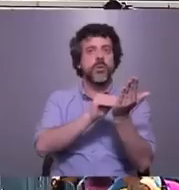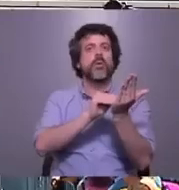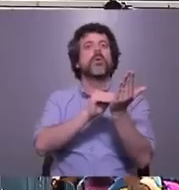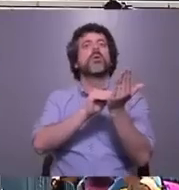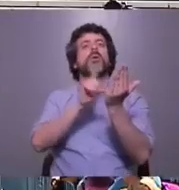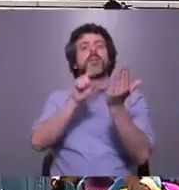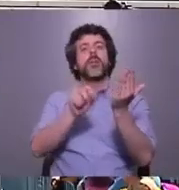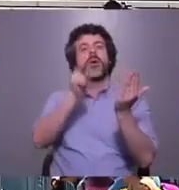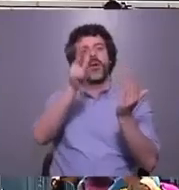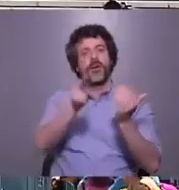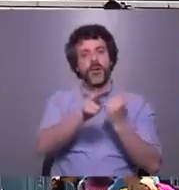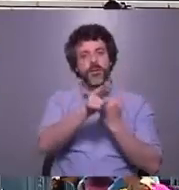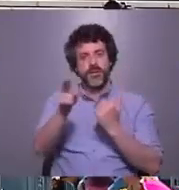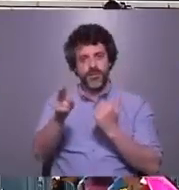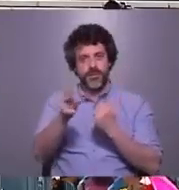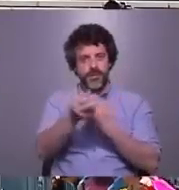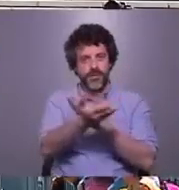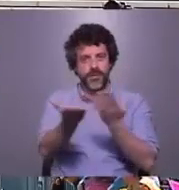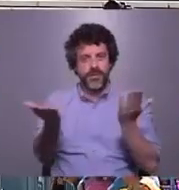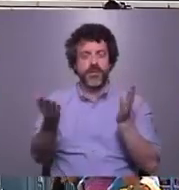abençoa. Cantamos.